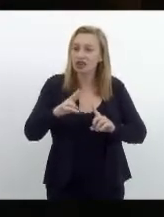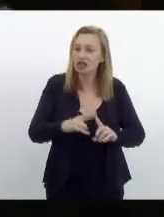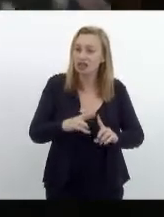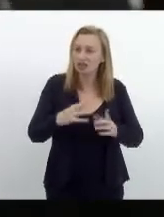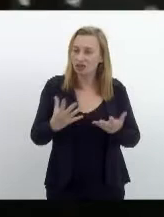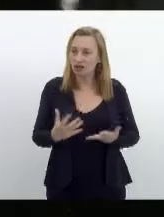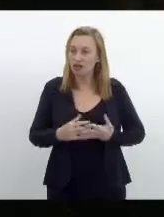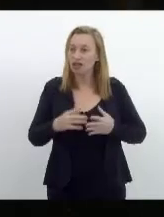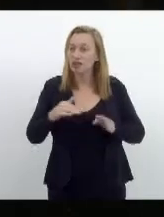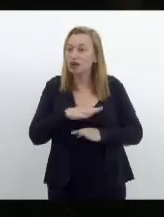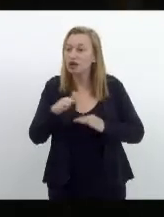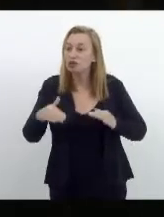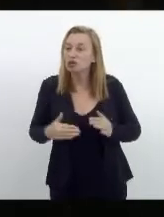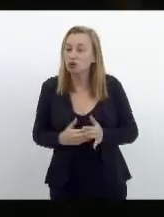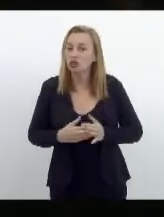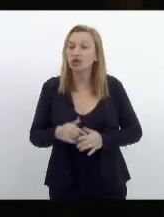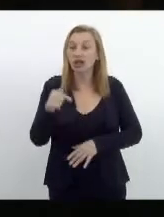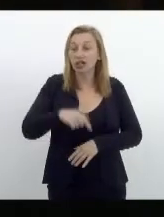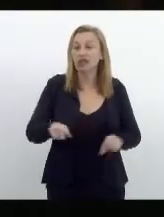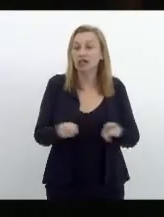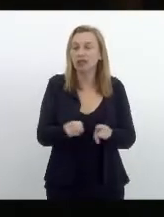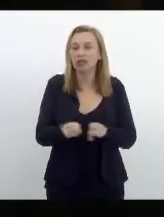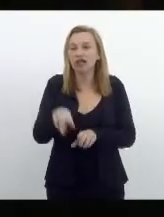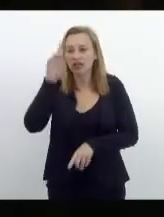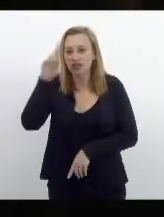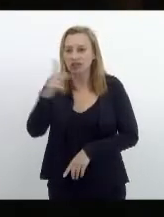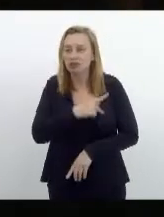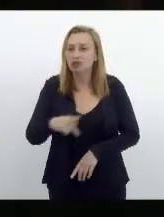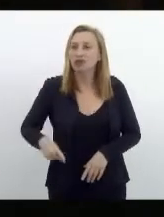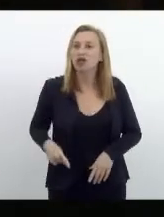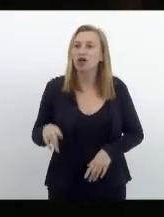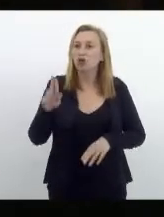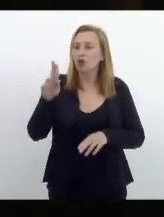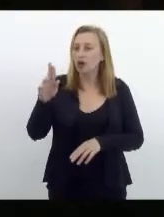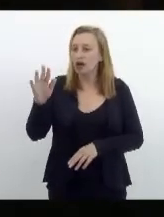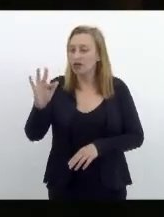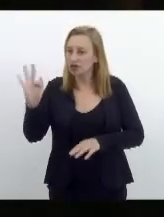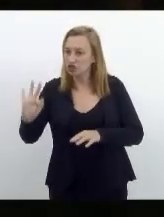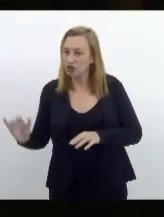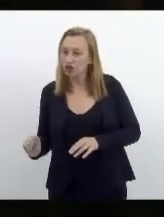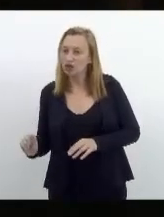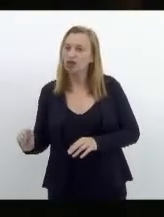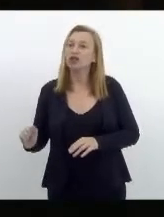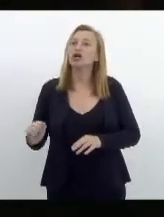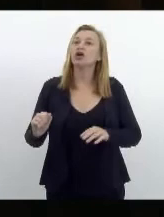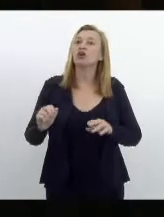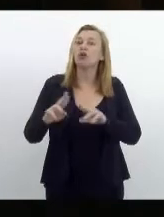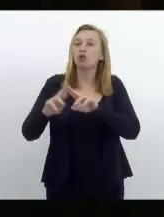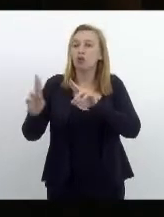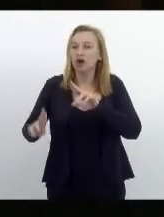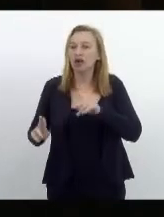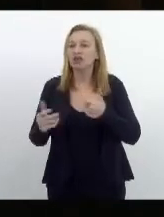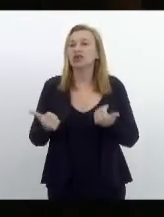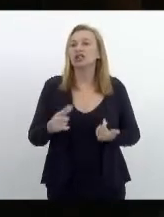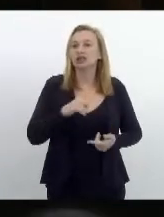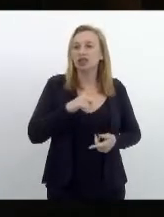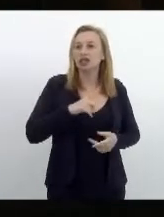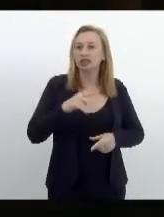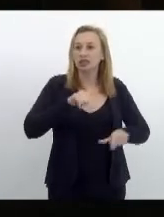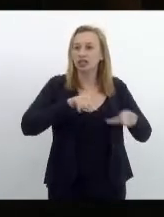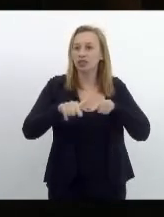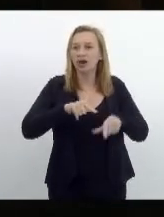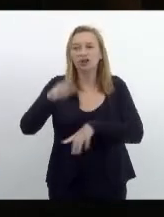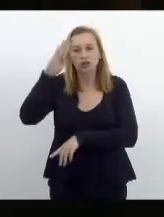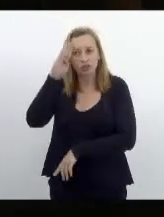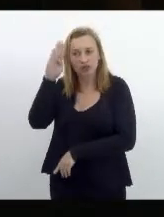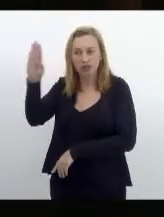mundo. É aqui também, senhor presidente, que temos a UFRJ, a UERJ, que trazem trabalhos tão